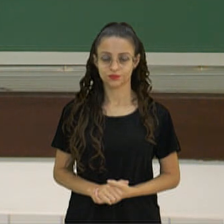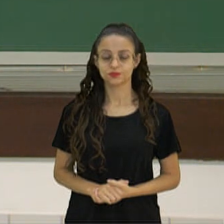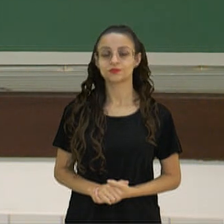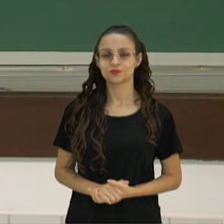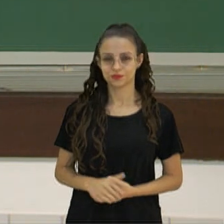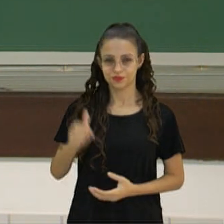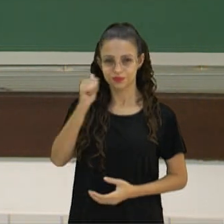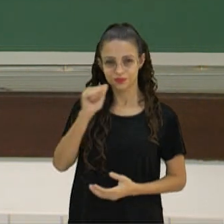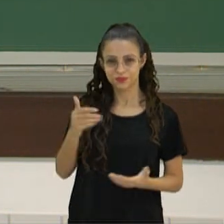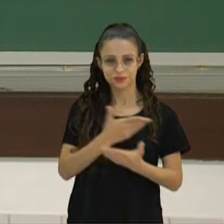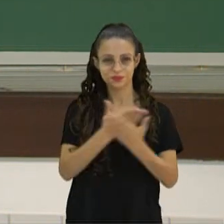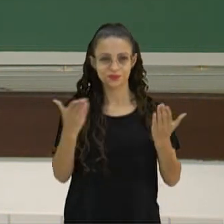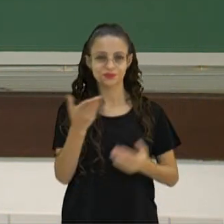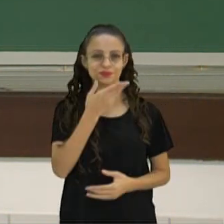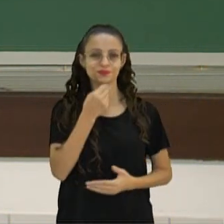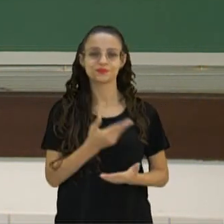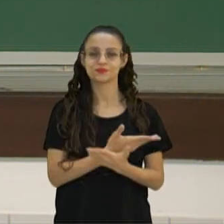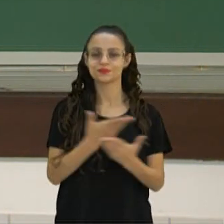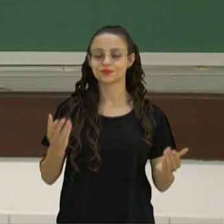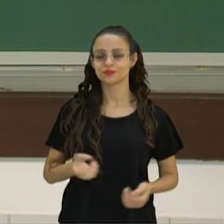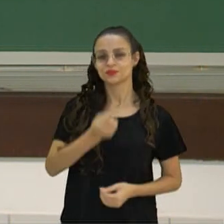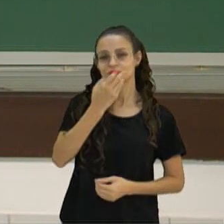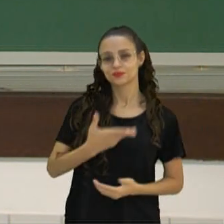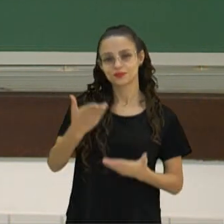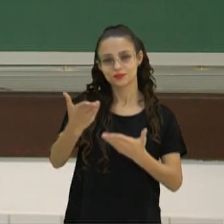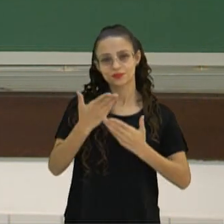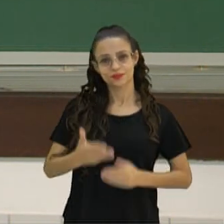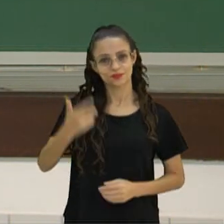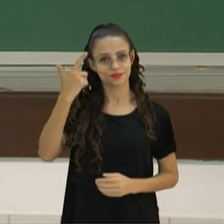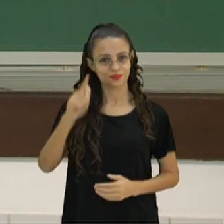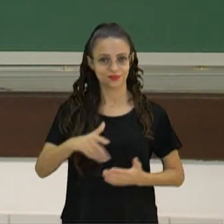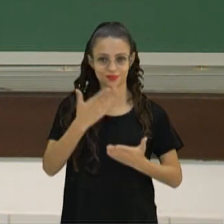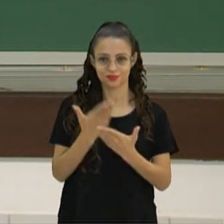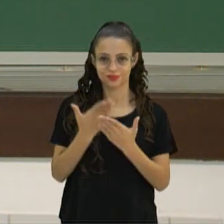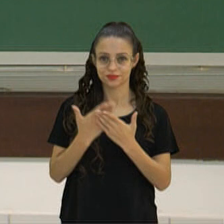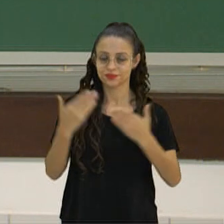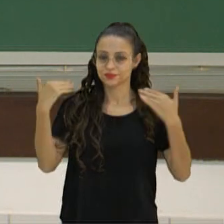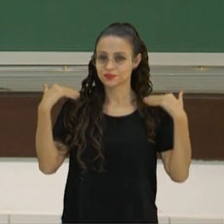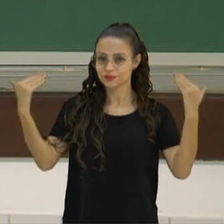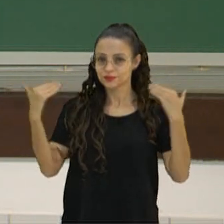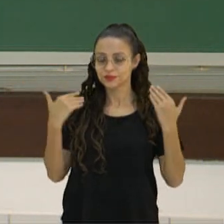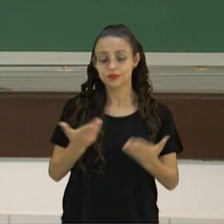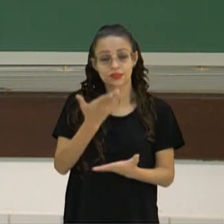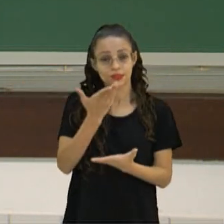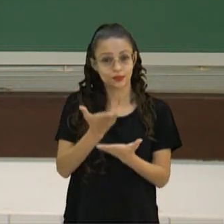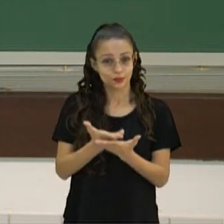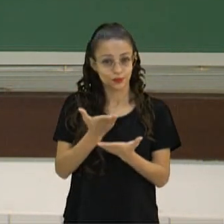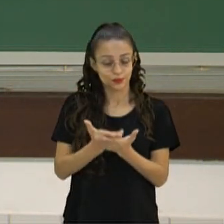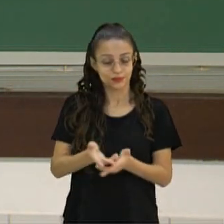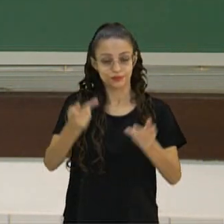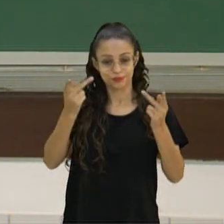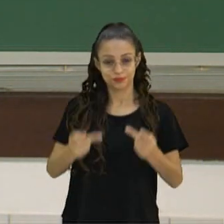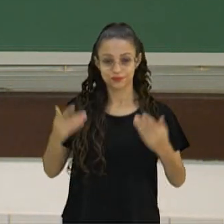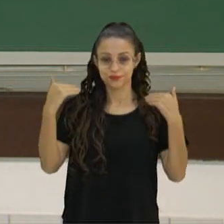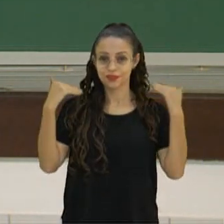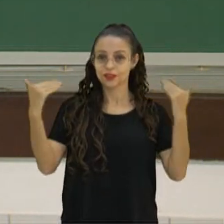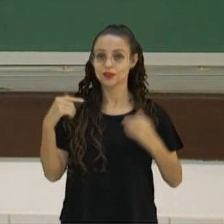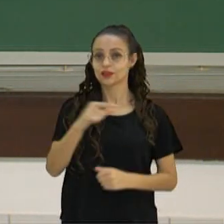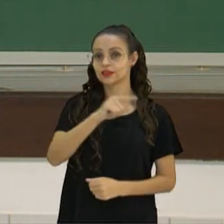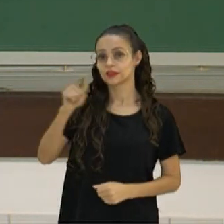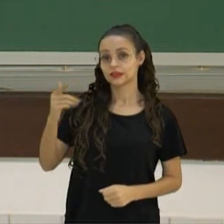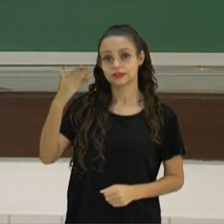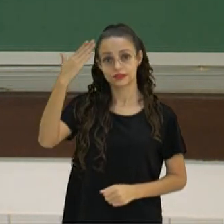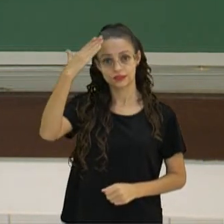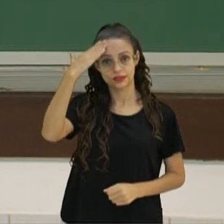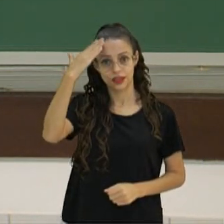Senhoras e senhores, bem-vindos para mais uma aula de Educação Física, para a nossa aula de Educação Física. Como vocês bem sabem, já